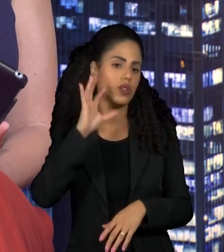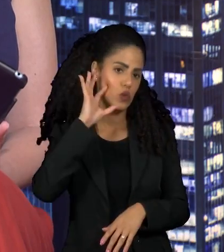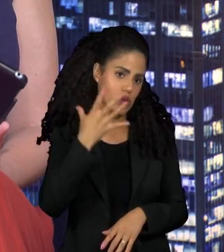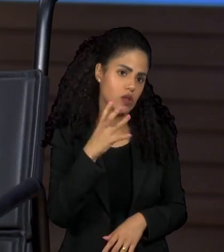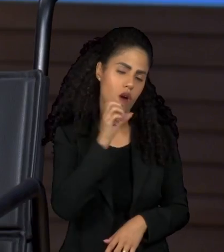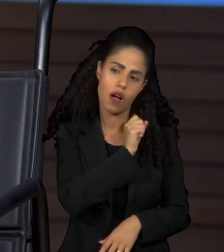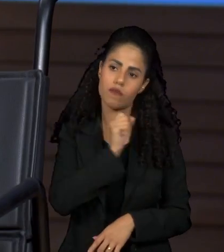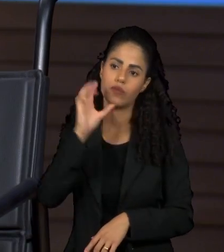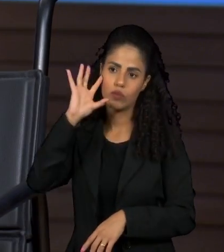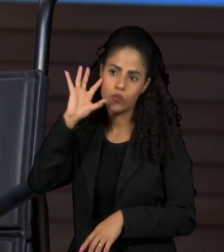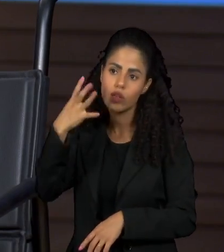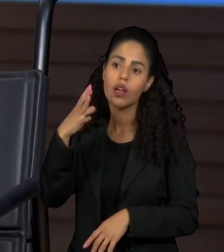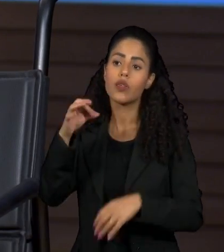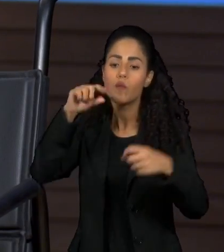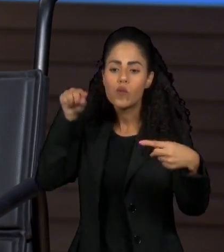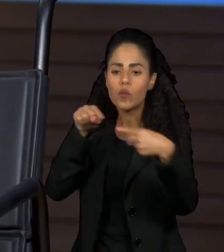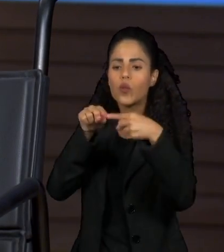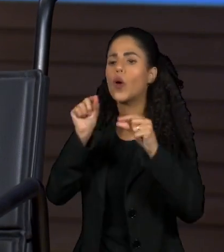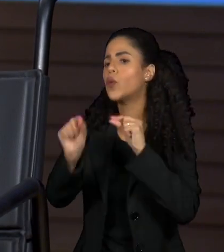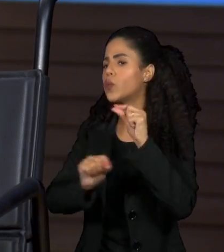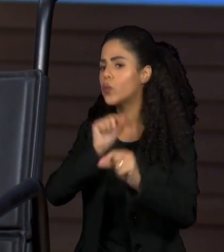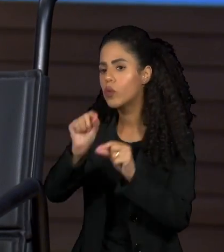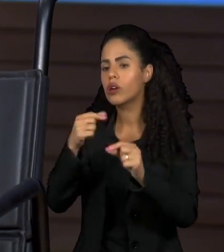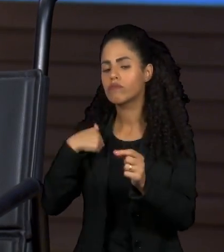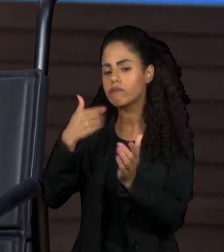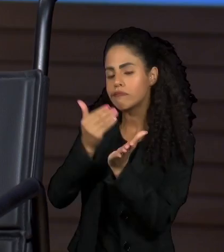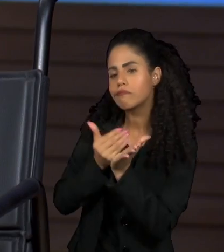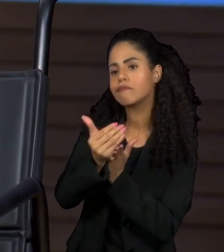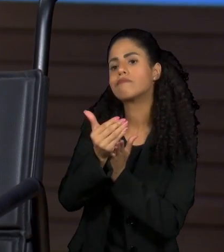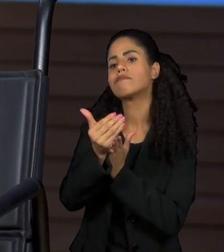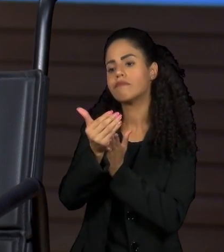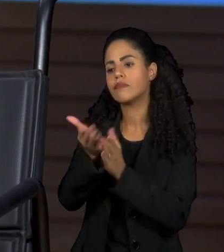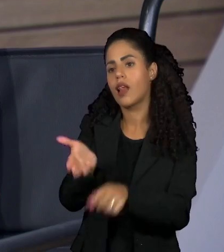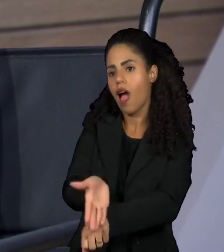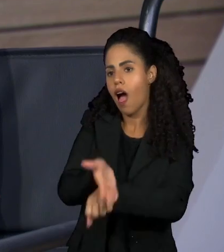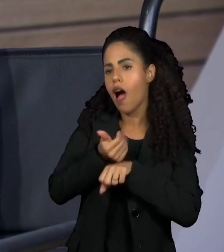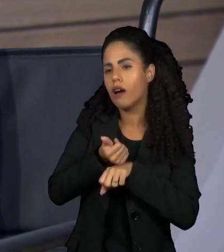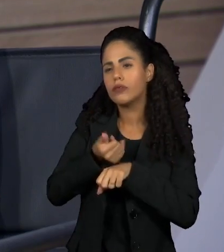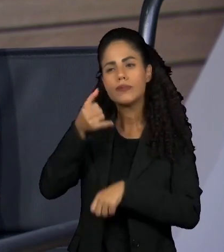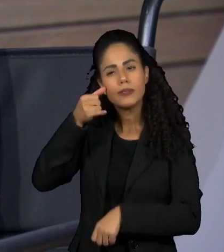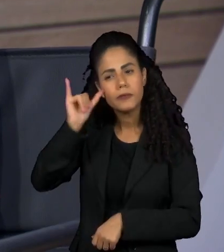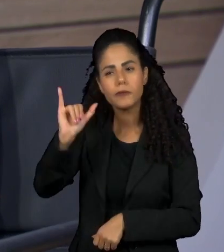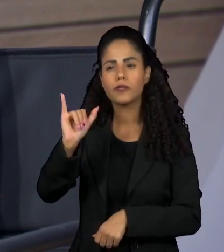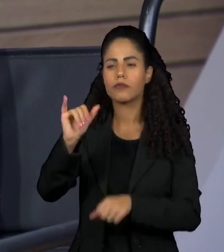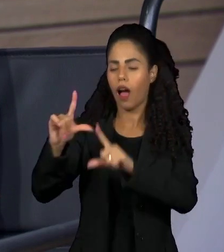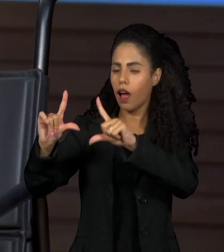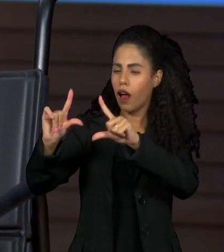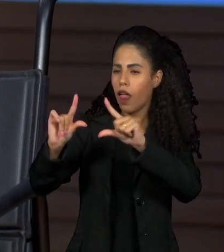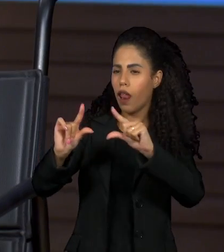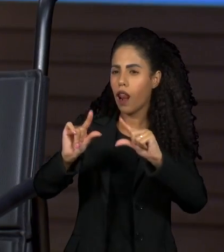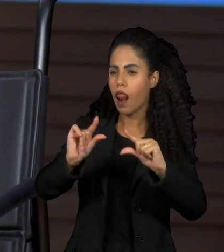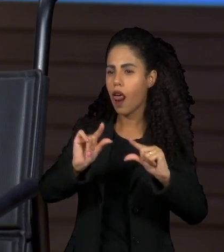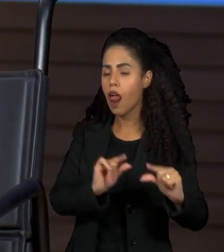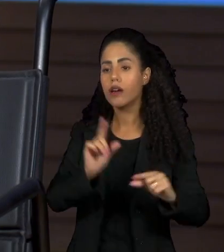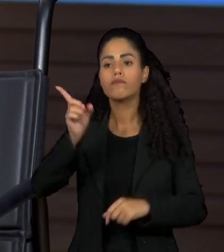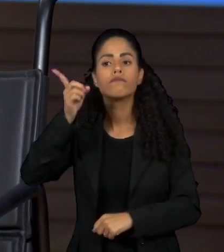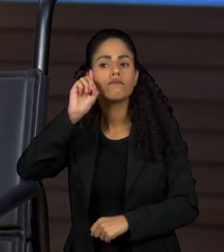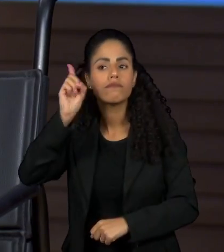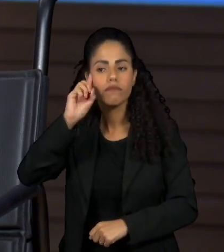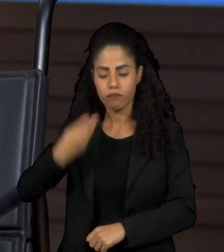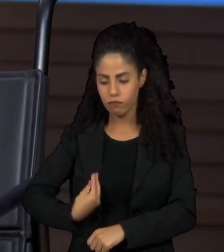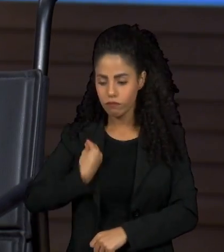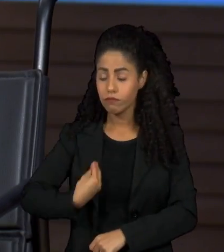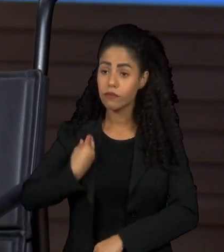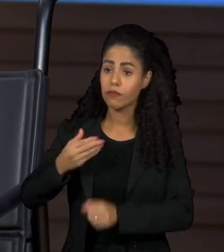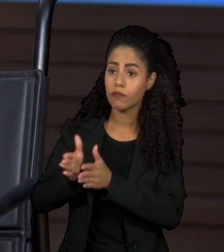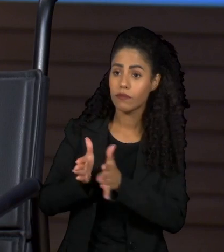ser a solução. Então, o ideal é que a gente comece a olhar um passo um pouco antes, né? A gente evitar, a gente reduzir no nosso dia a dia. E também,